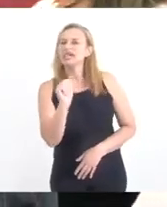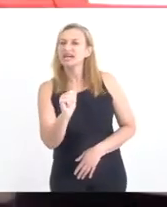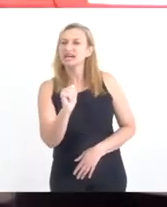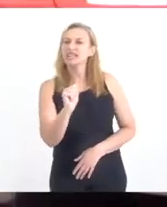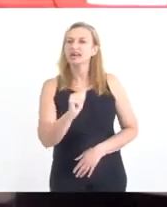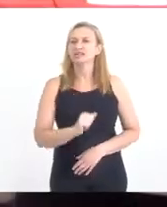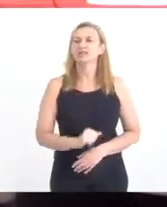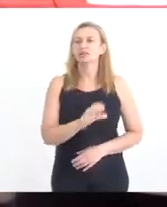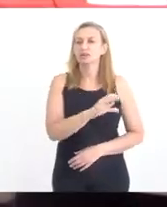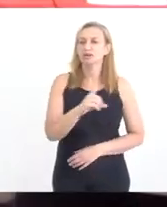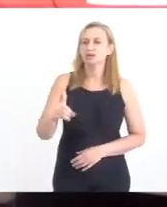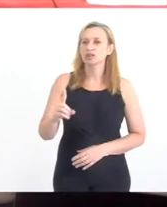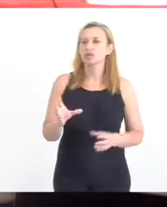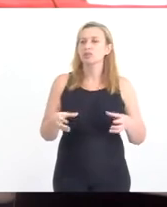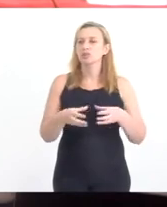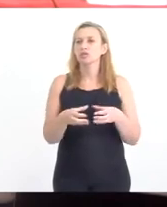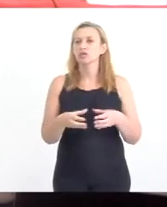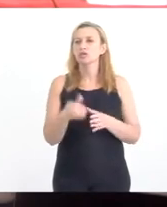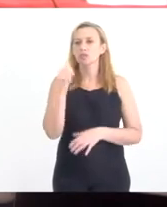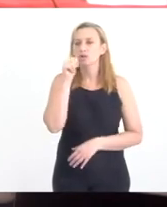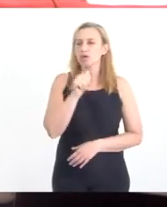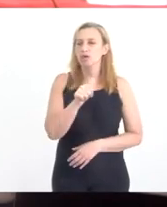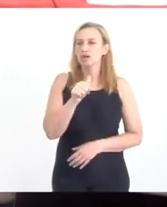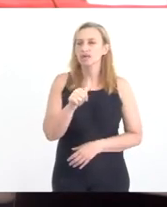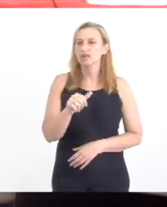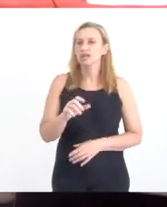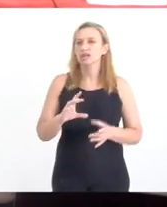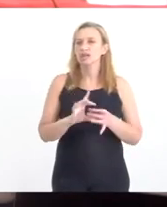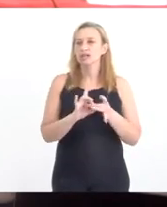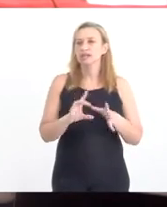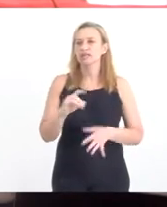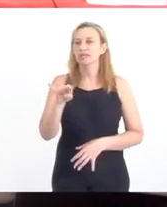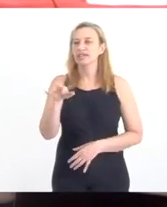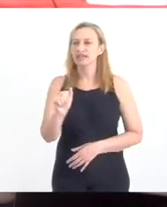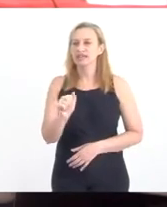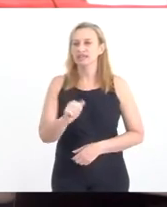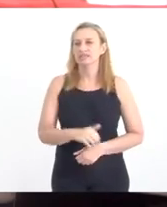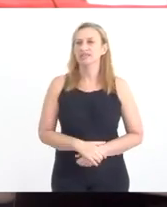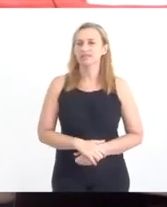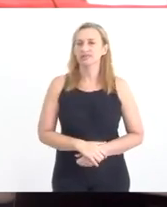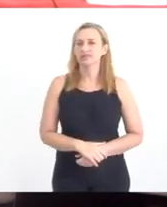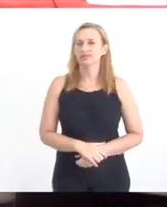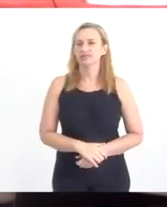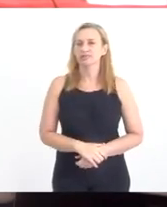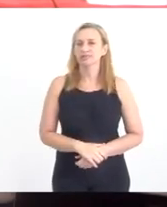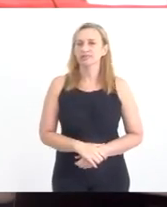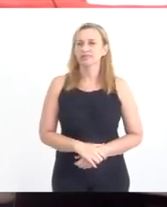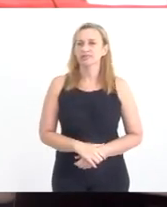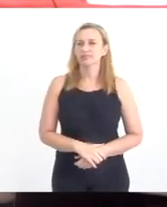Generoso coordenadora do coletivo mulheres e dependente da Providência é